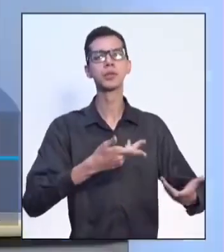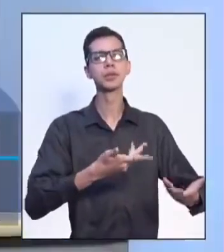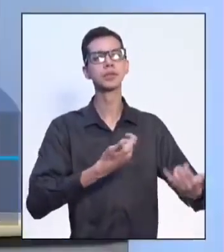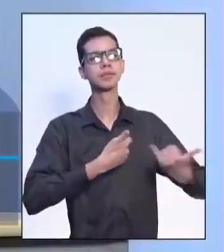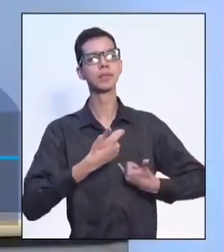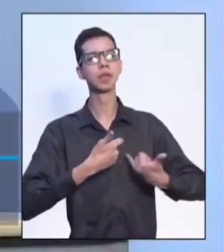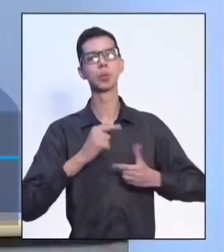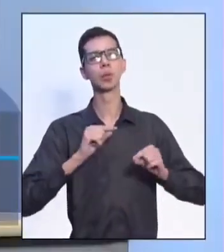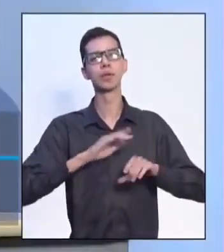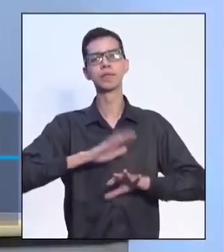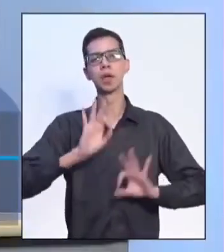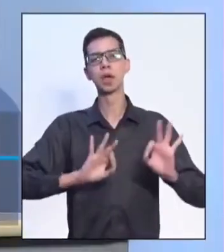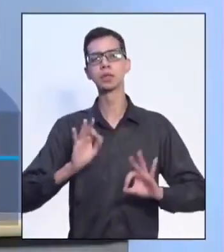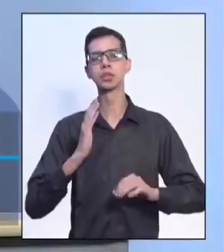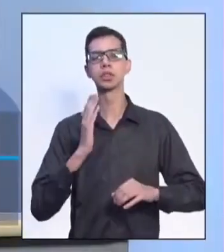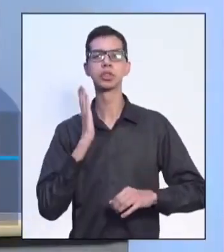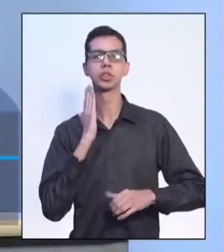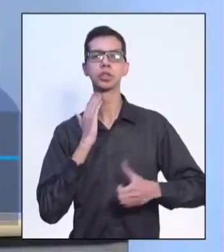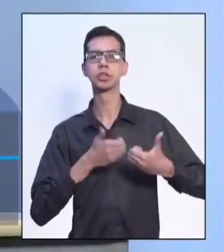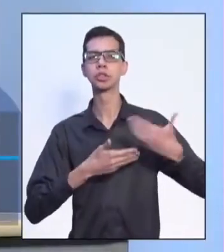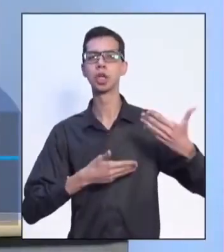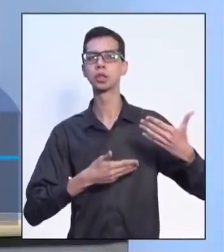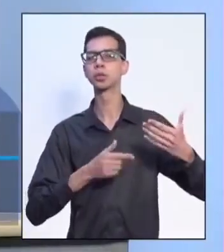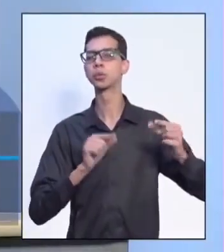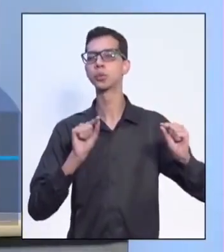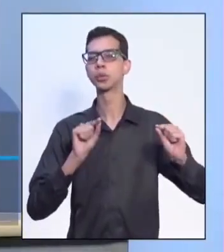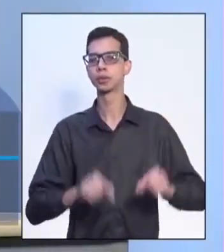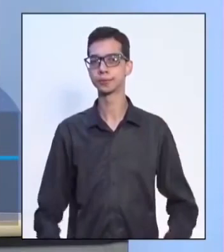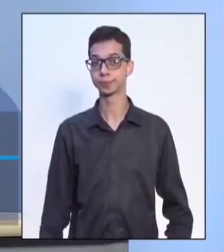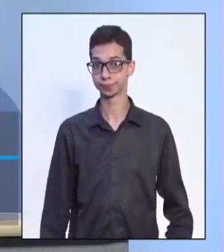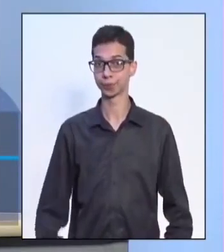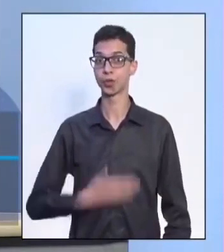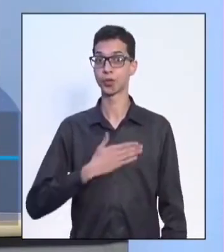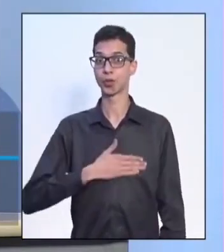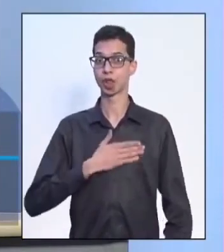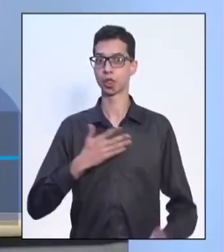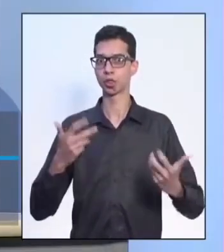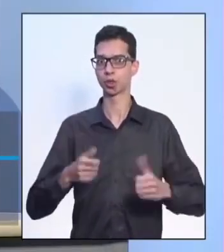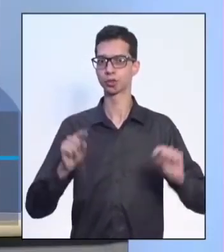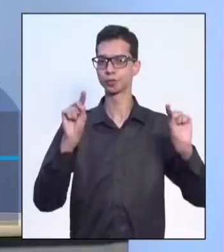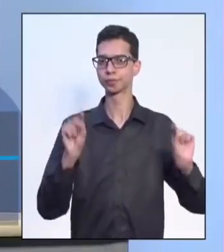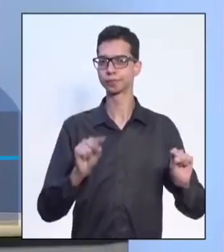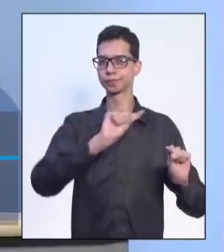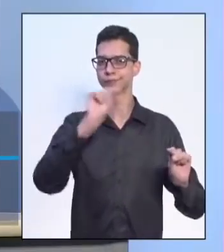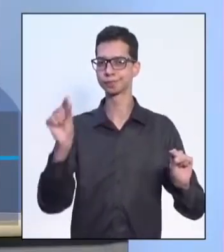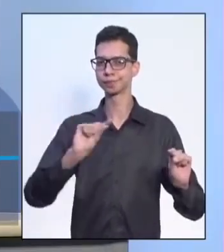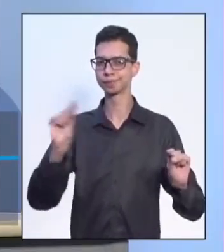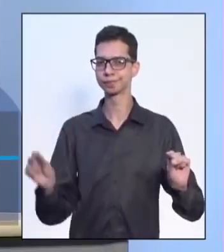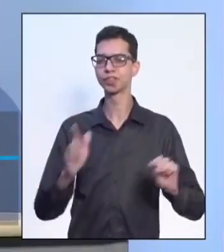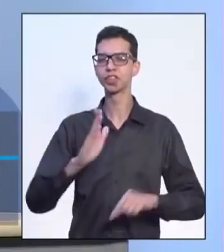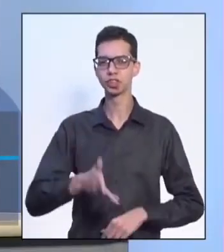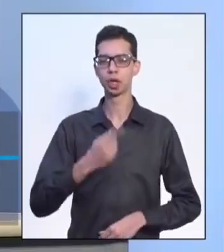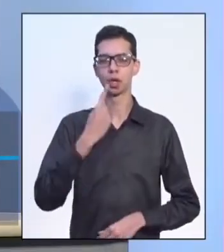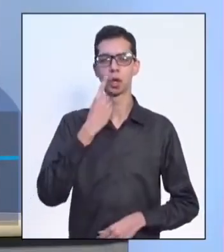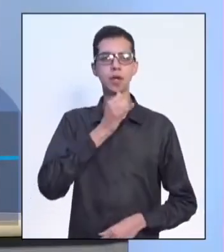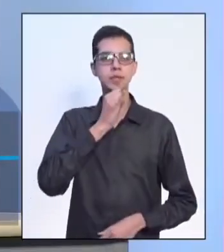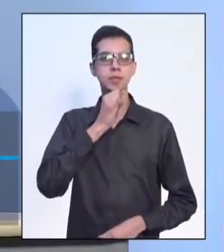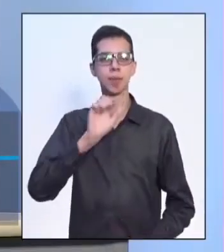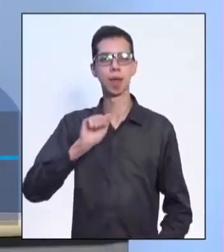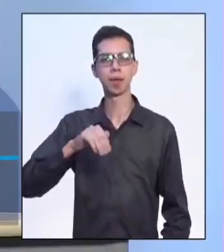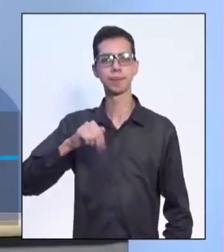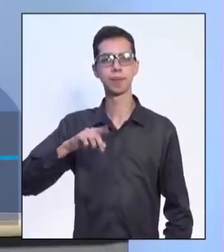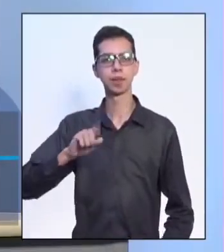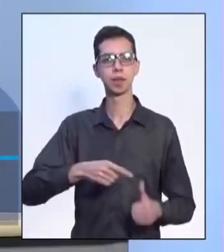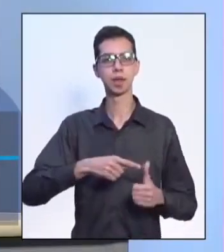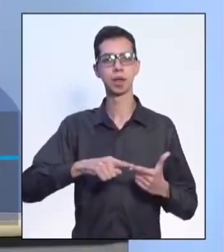chat? Olha, professora Inês, eu gostei de ver todos eles colocaram a forma fatorada. Então, vou dar um exemplo só de alguns nomes aí. Amanda,